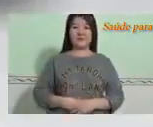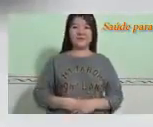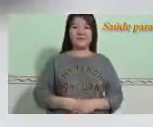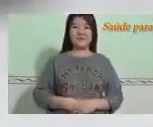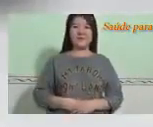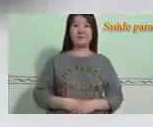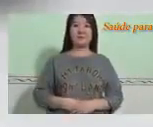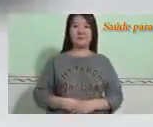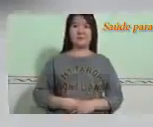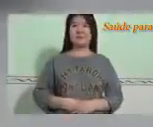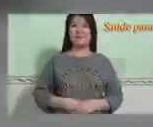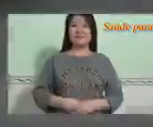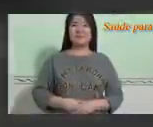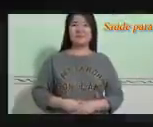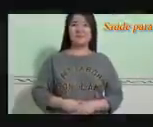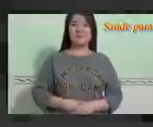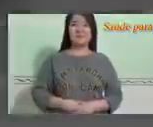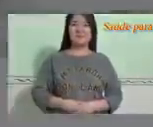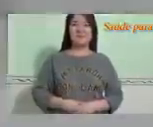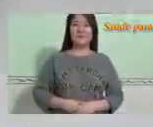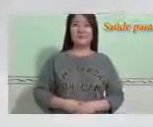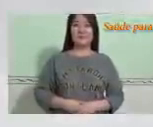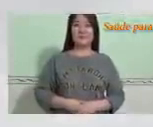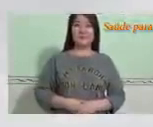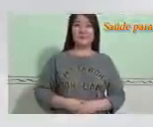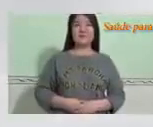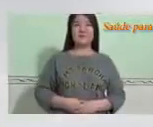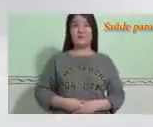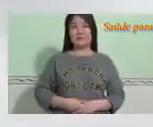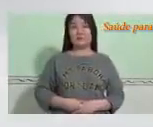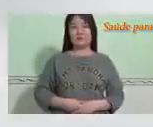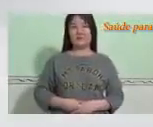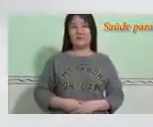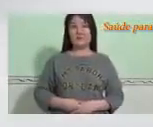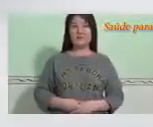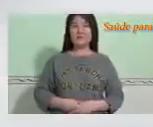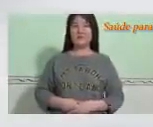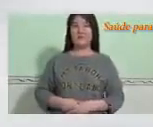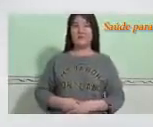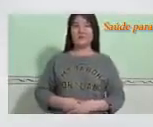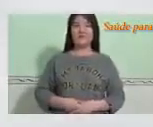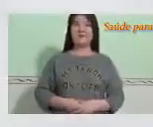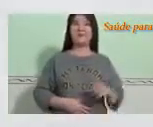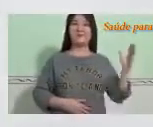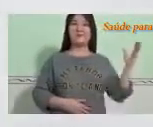Também mais sistema alguns aplicativos de celular que produzem estes ruídos, vírgula, facilitando o sono.